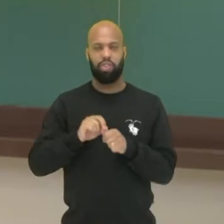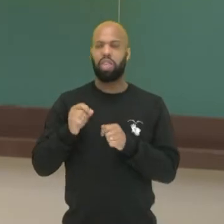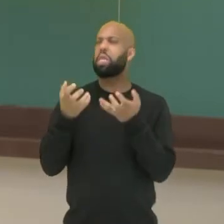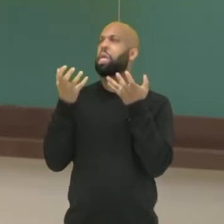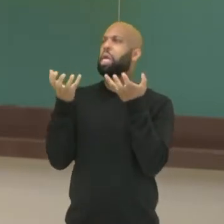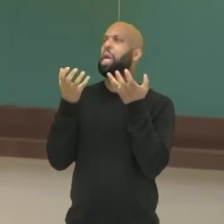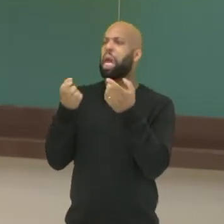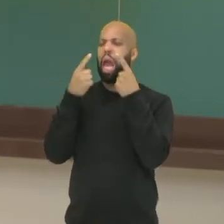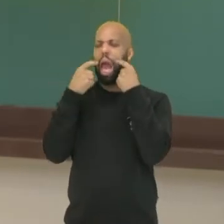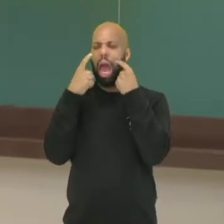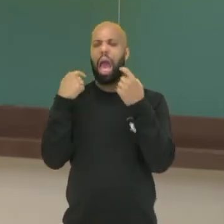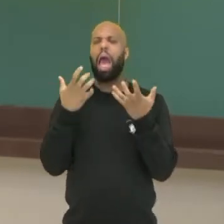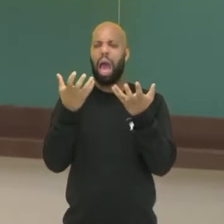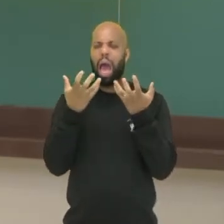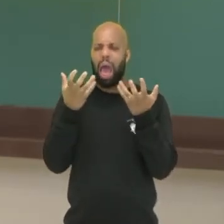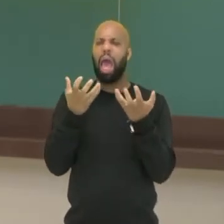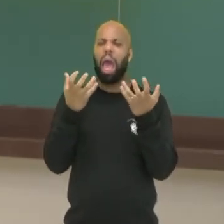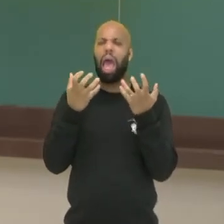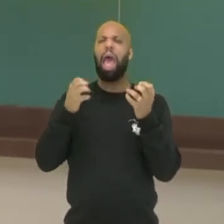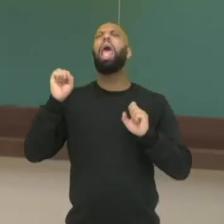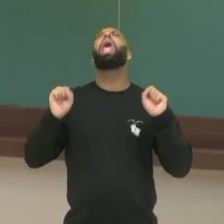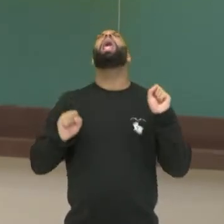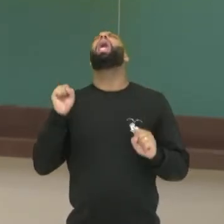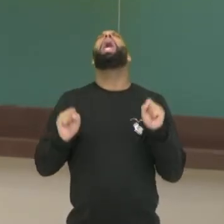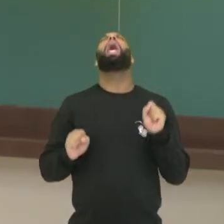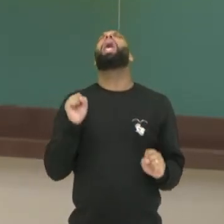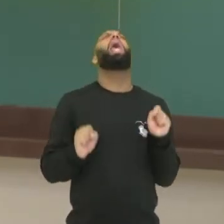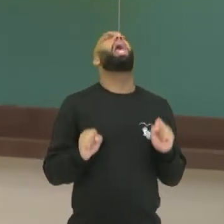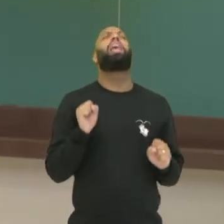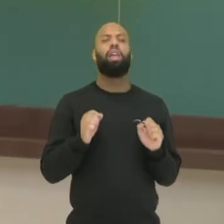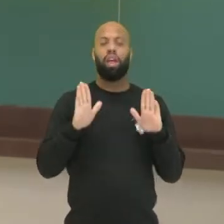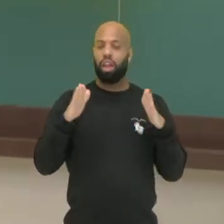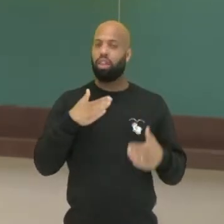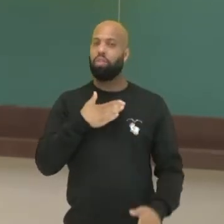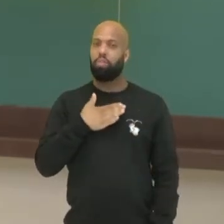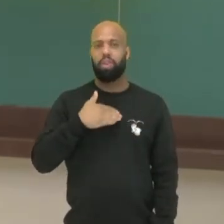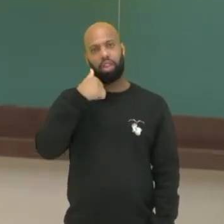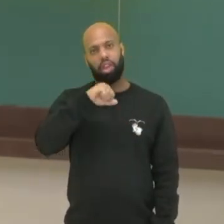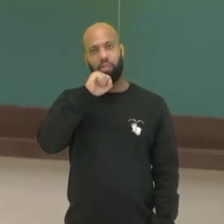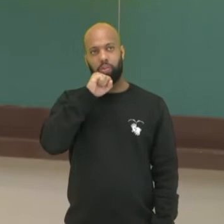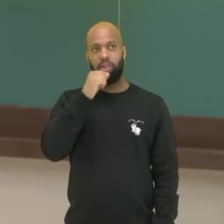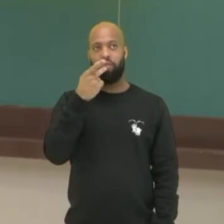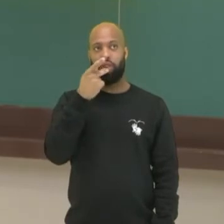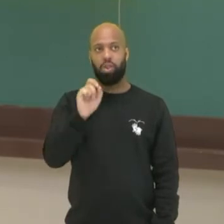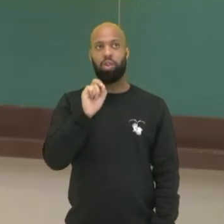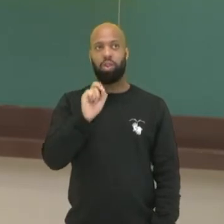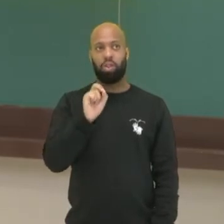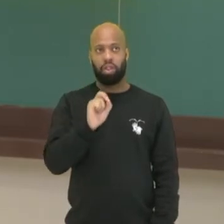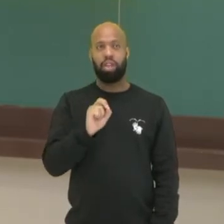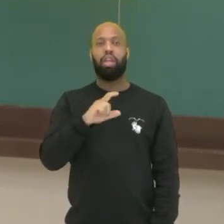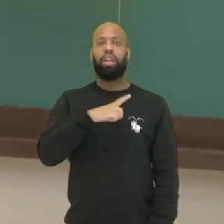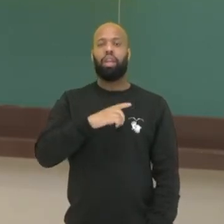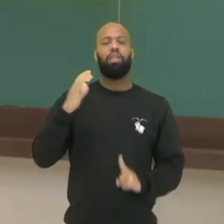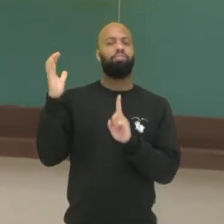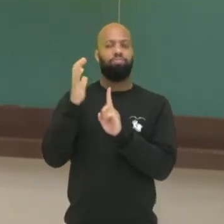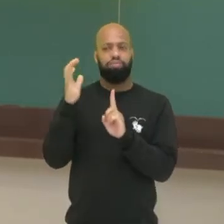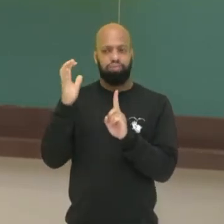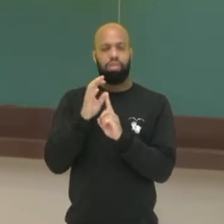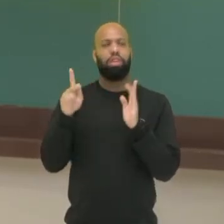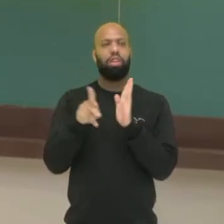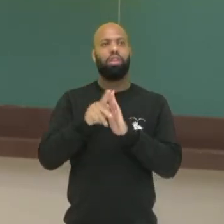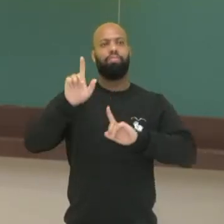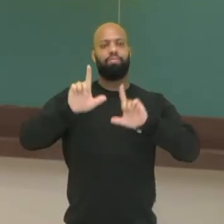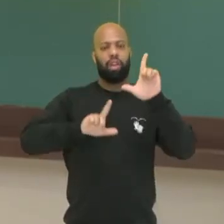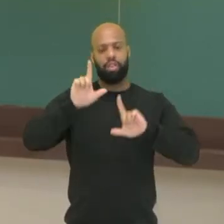birra para conseguir alguma coisa. Minha mãe dele fala que realmente a publicidade ela influencia muito